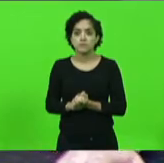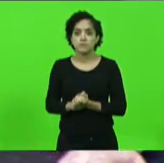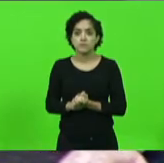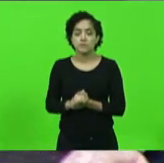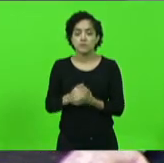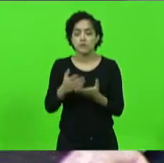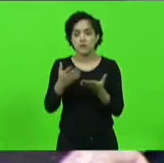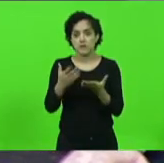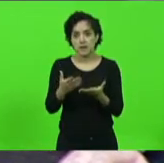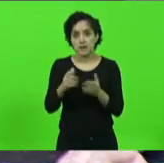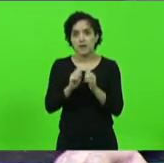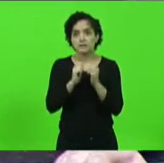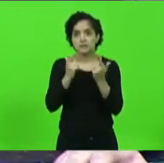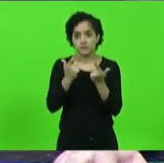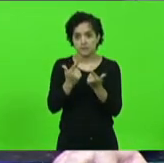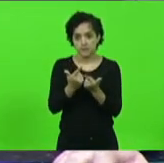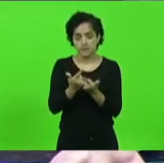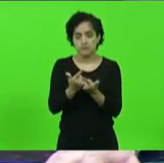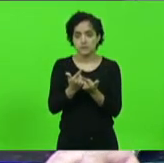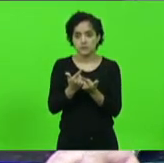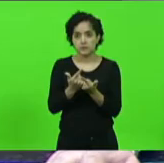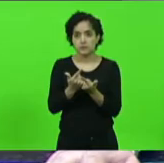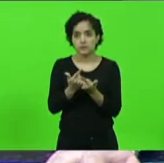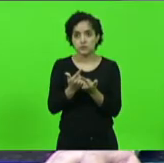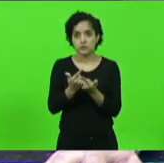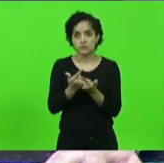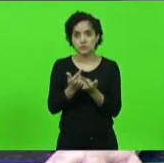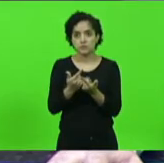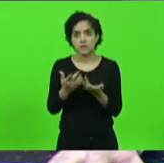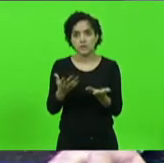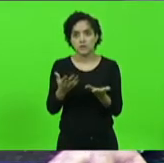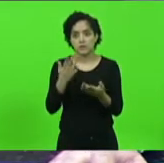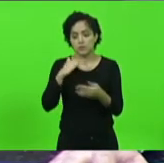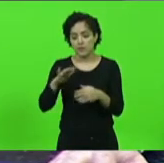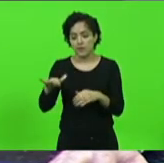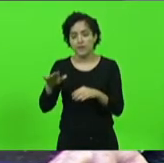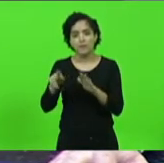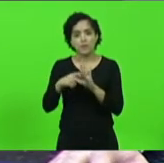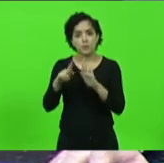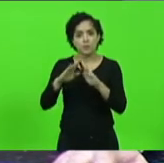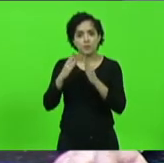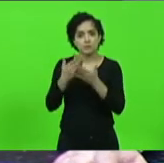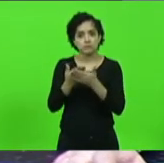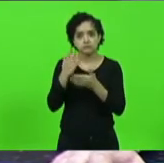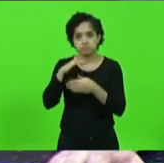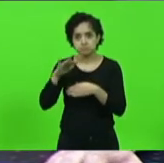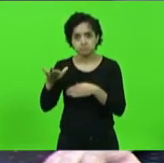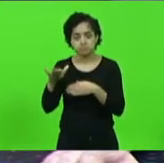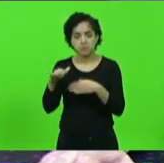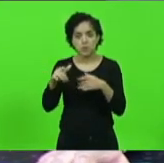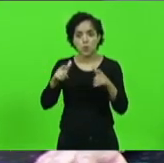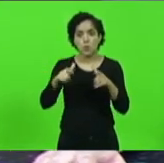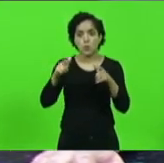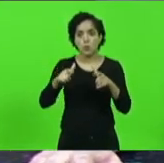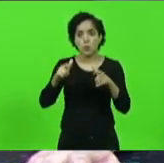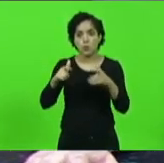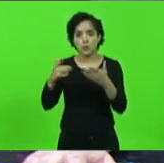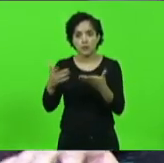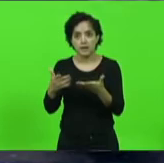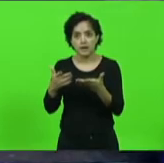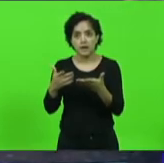certamente a Assembleia Legislativa não é um jardim de infância. Não é um local onde se